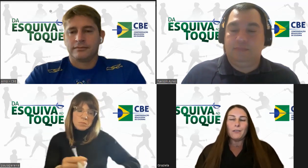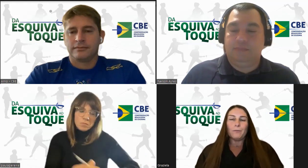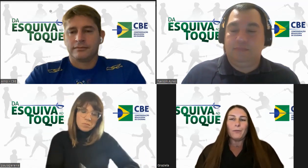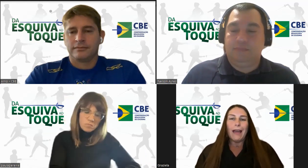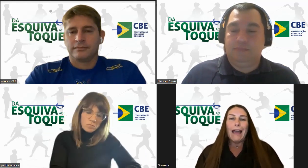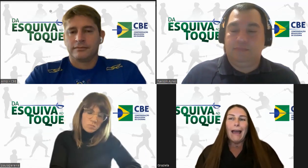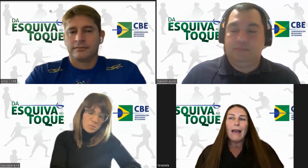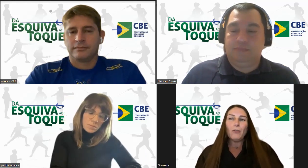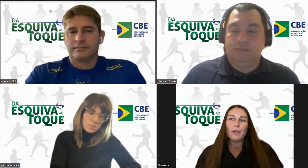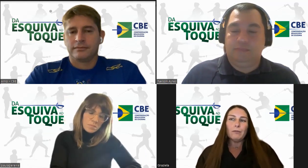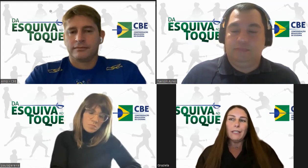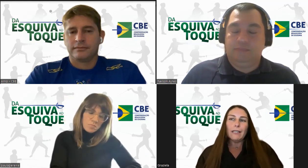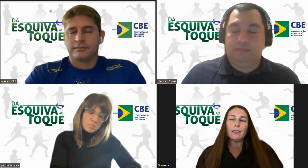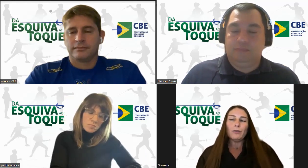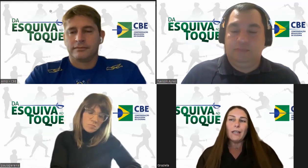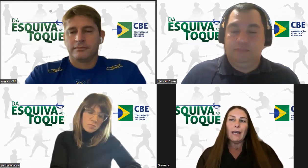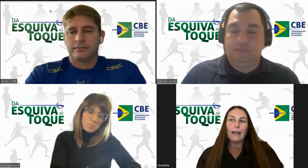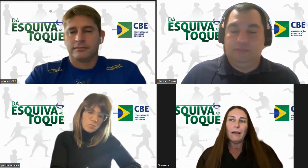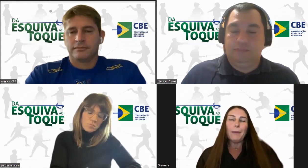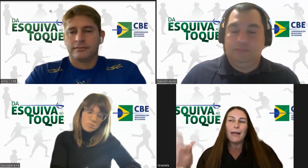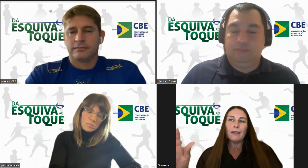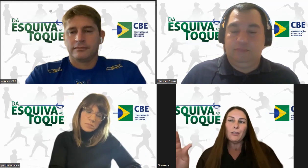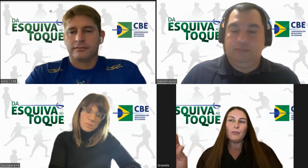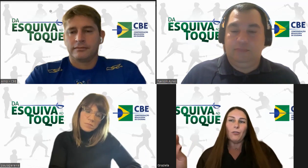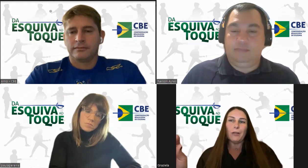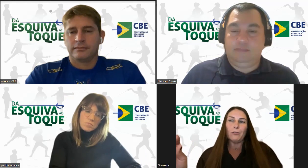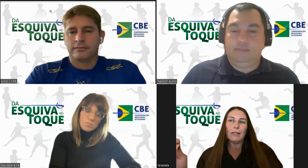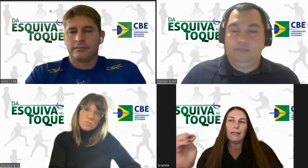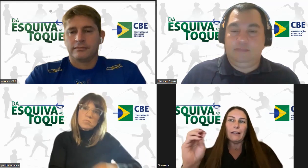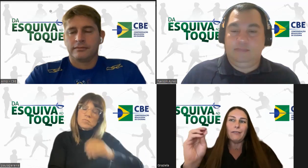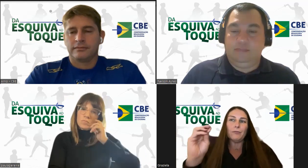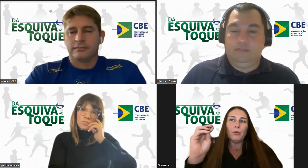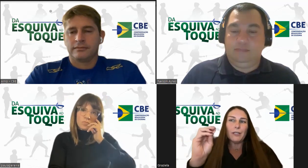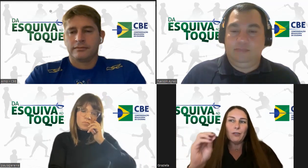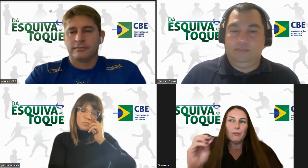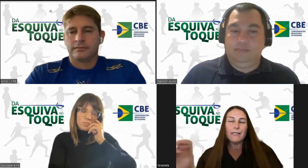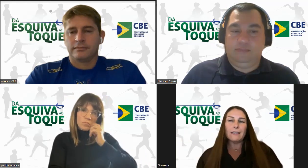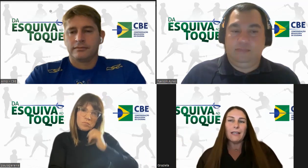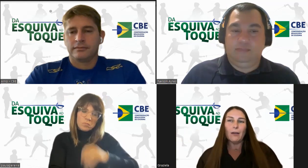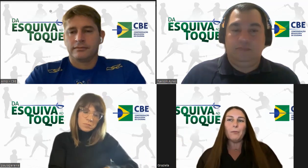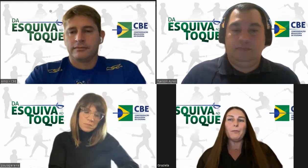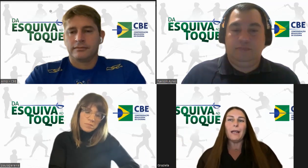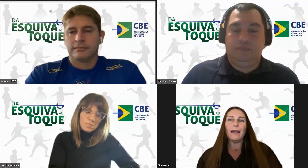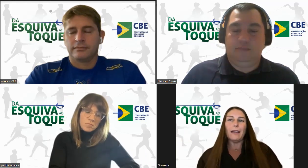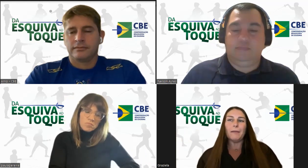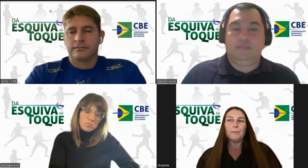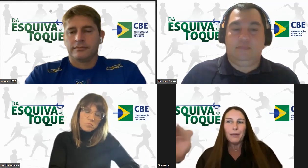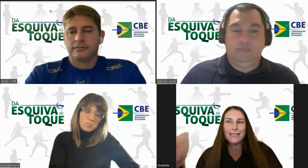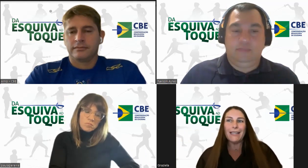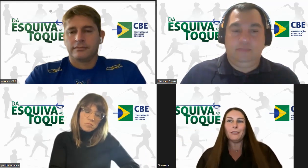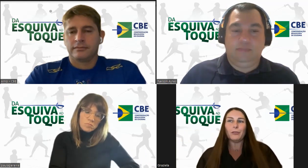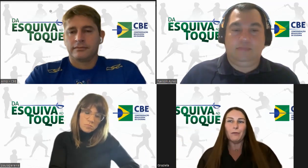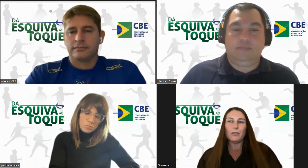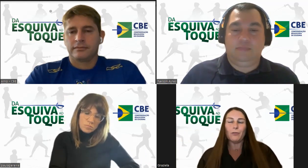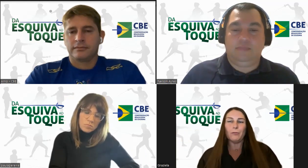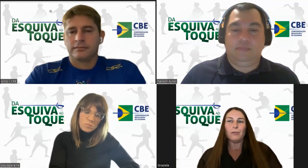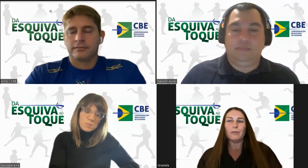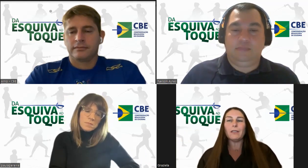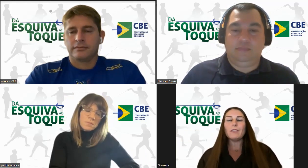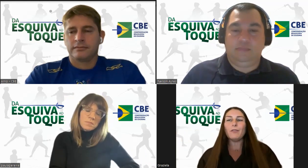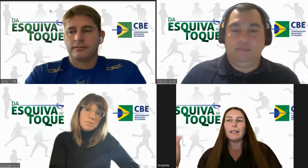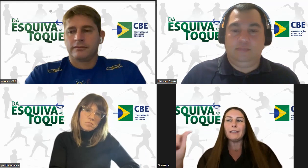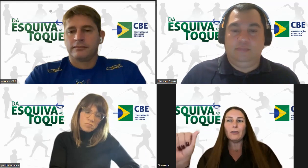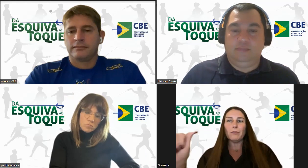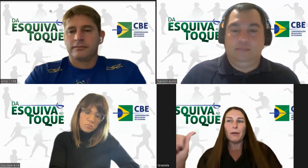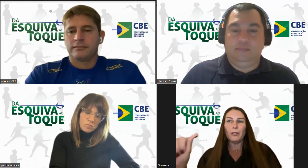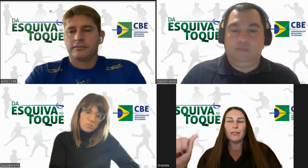que que é isso a água é um líquido que ela para no estômago ela leva um pouquinho mais de tempo para para sair do teu estoma